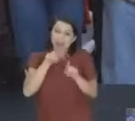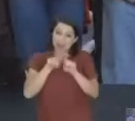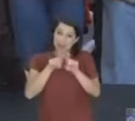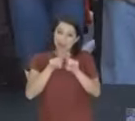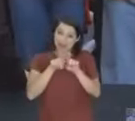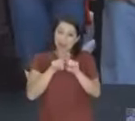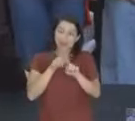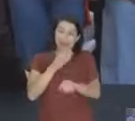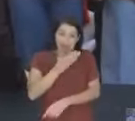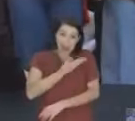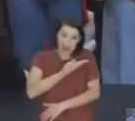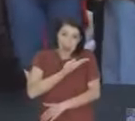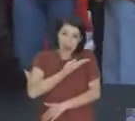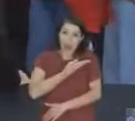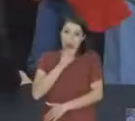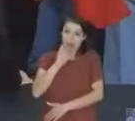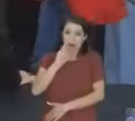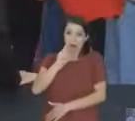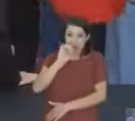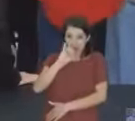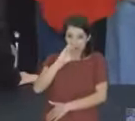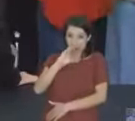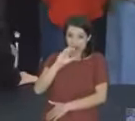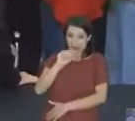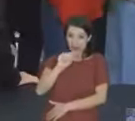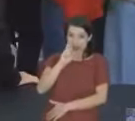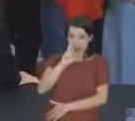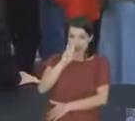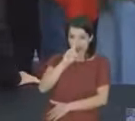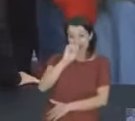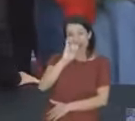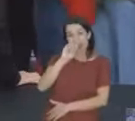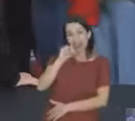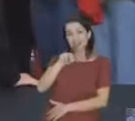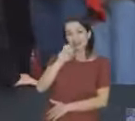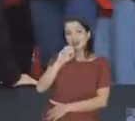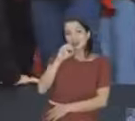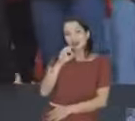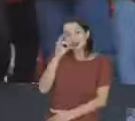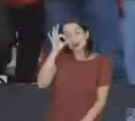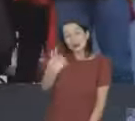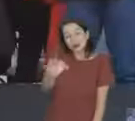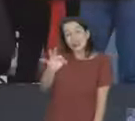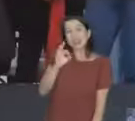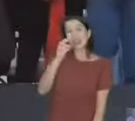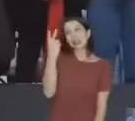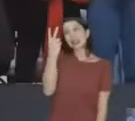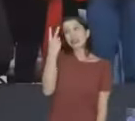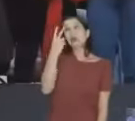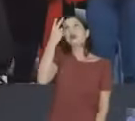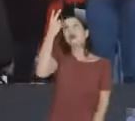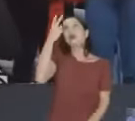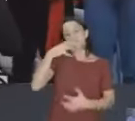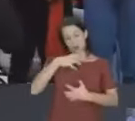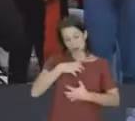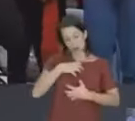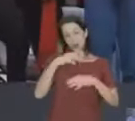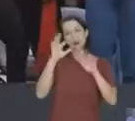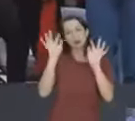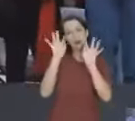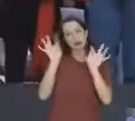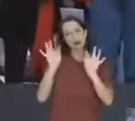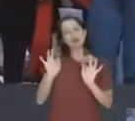com a gente. Eles estão bem felizes lá em cima, viu, amor? Eles estão felizes. Obrigada,